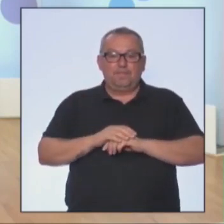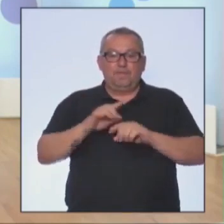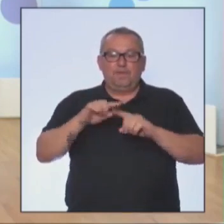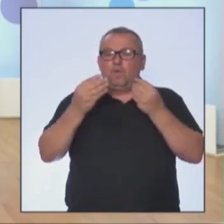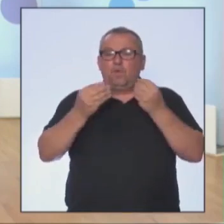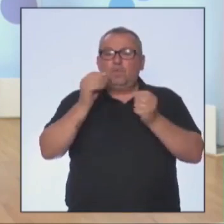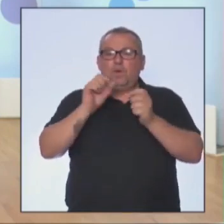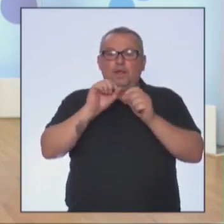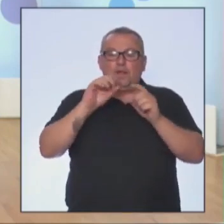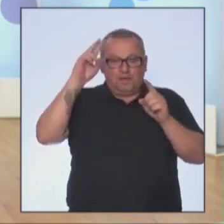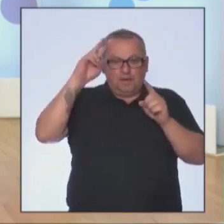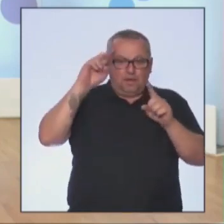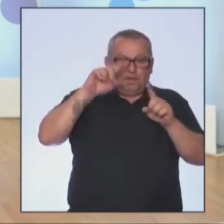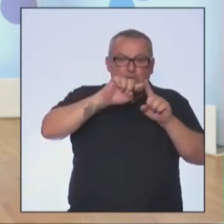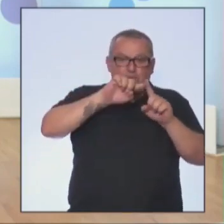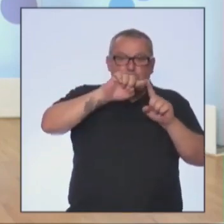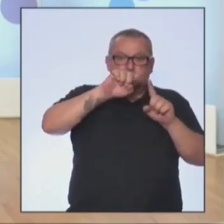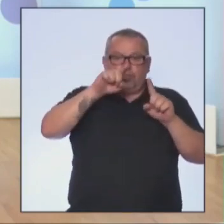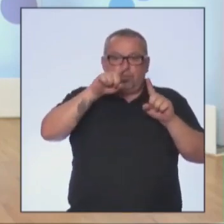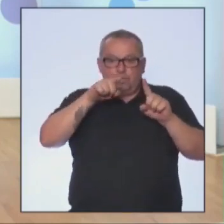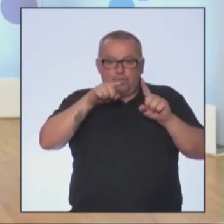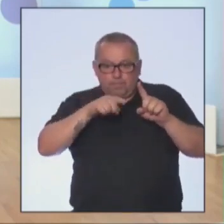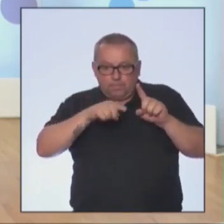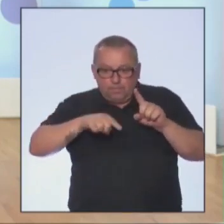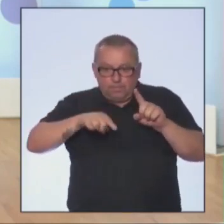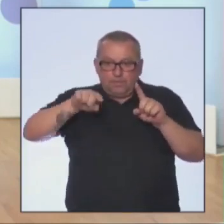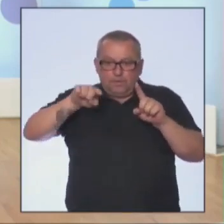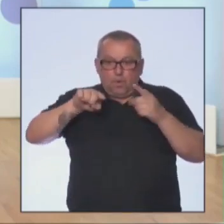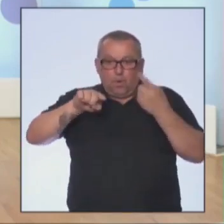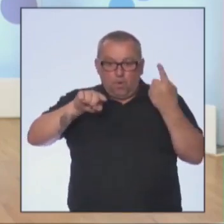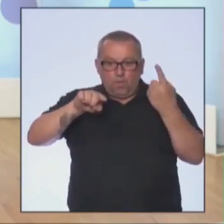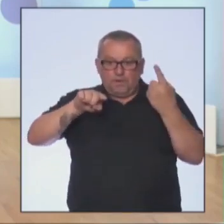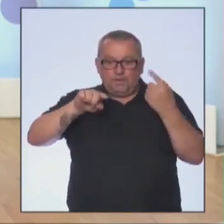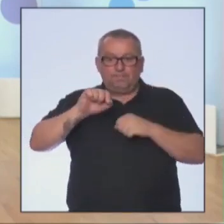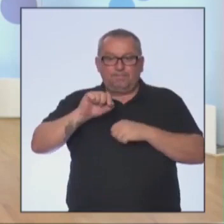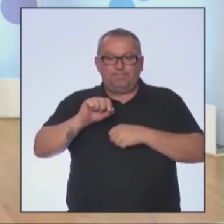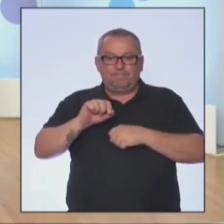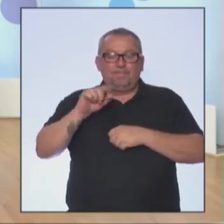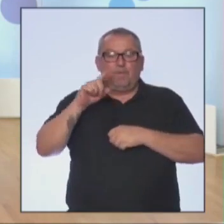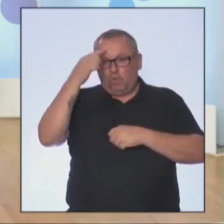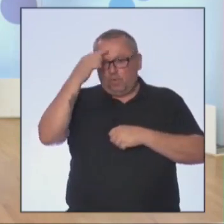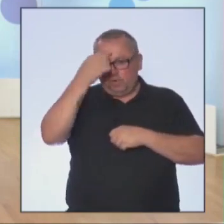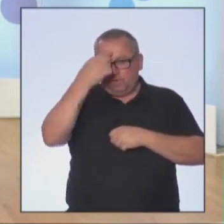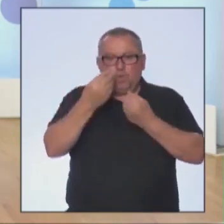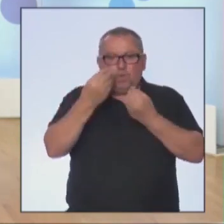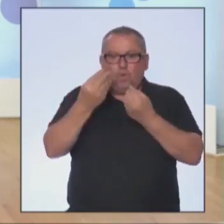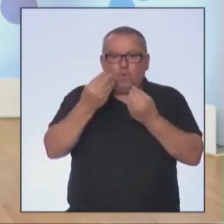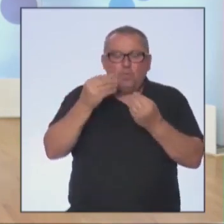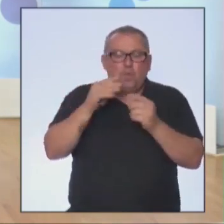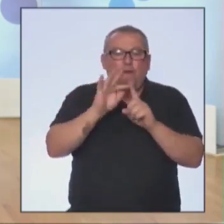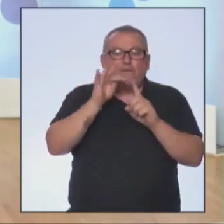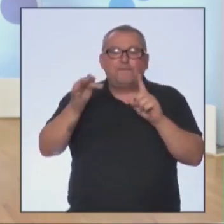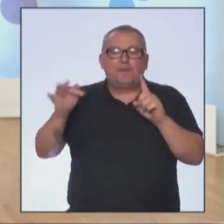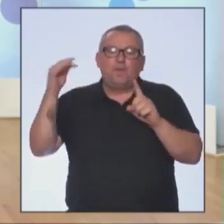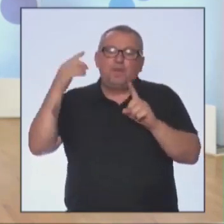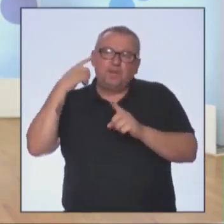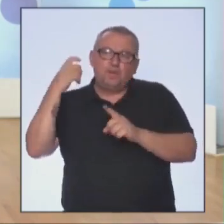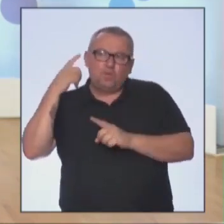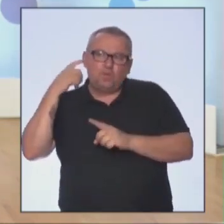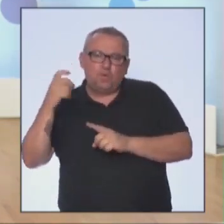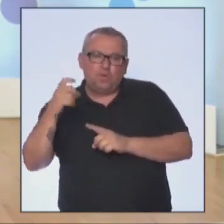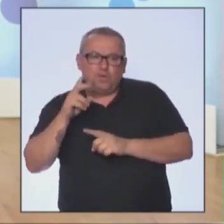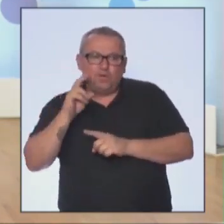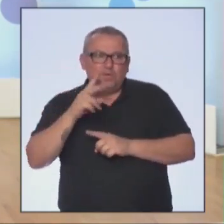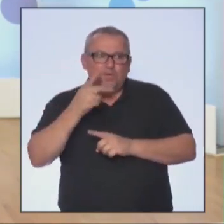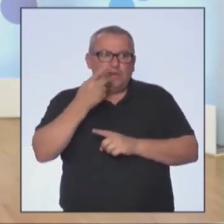isso, frequência. É o número de oscilações que está acontecendo por segundo. Só que como que é a frequência no som? Vamos falar disso